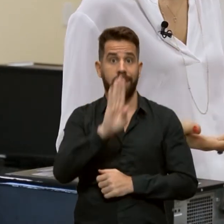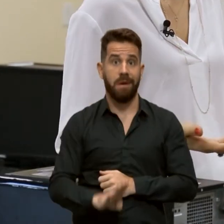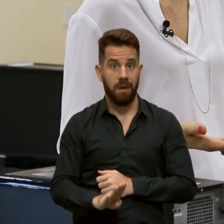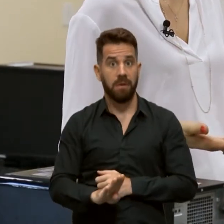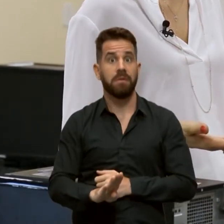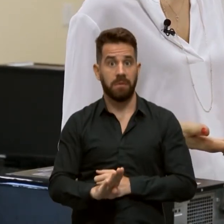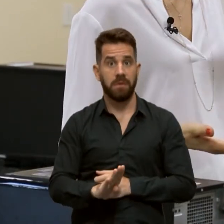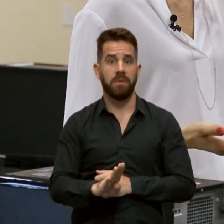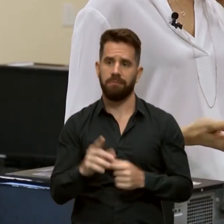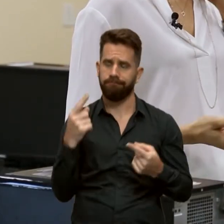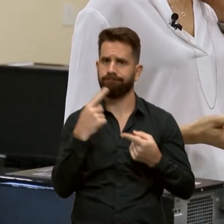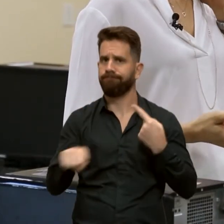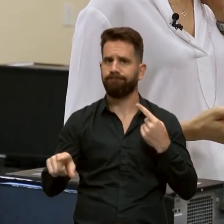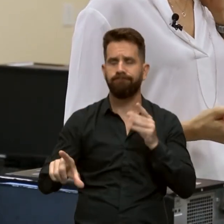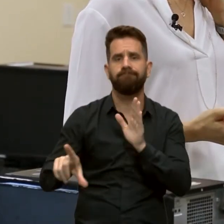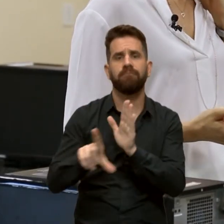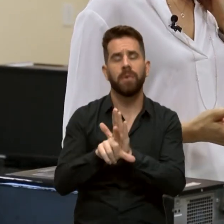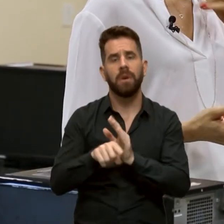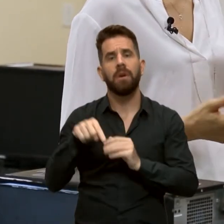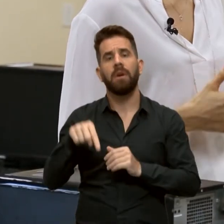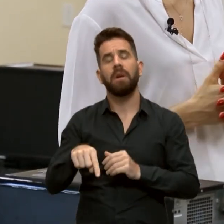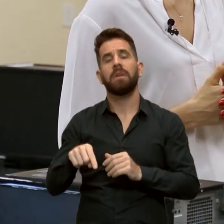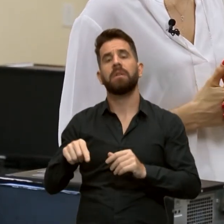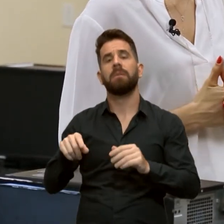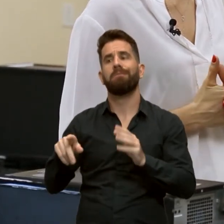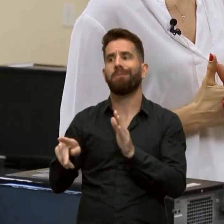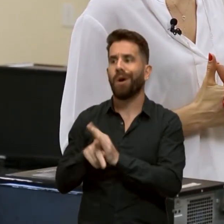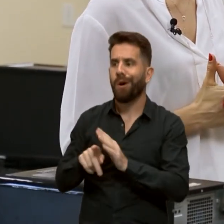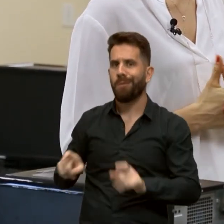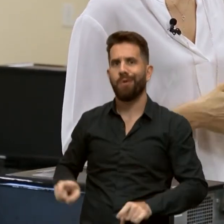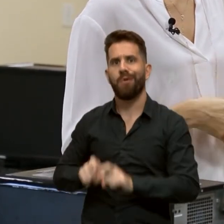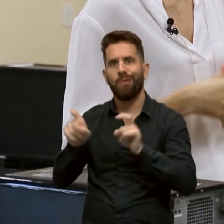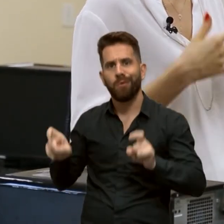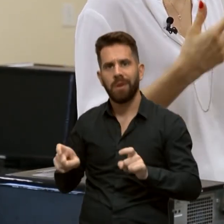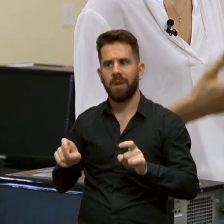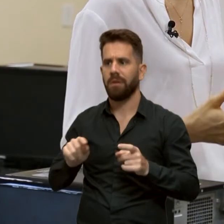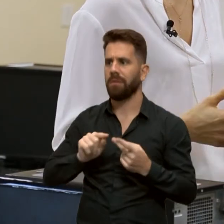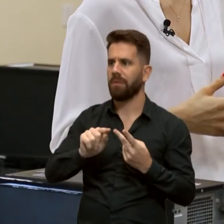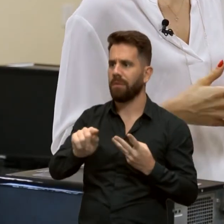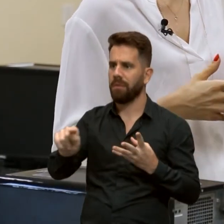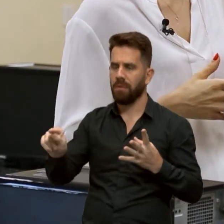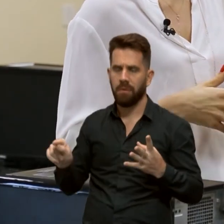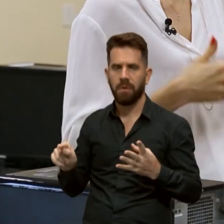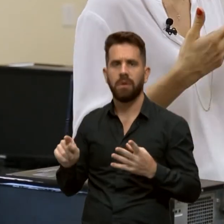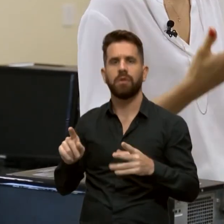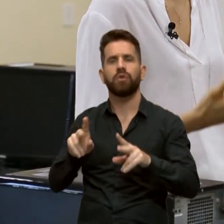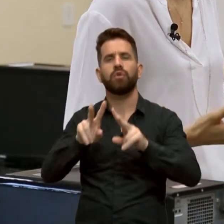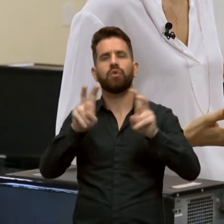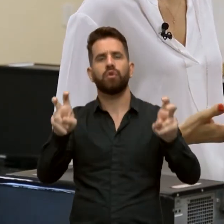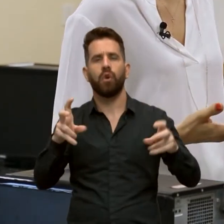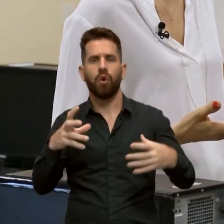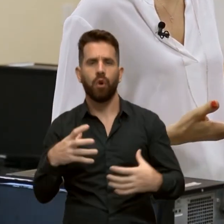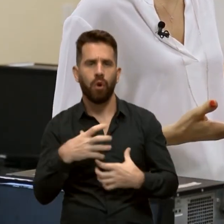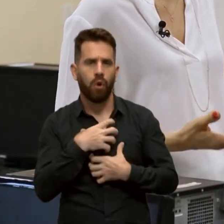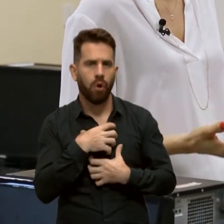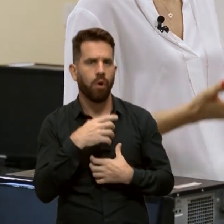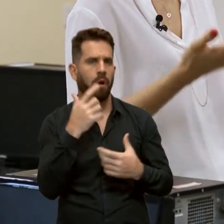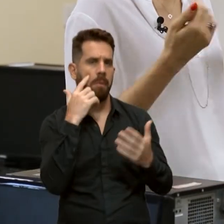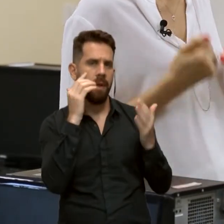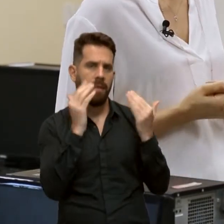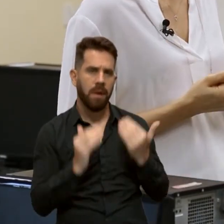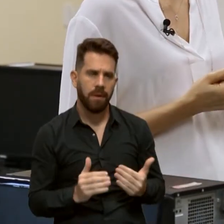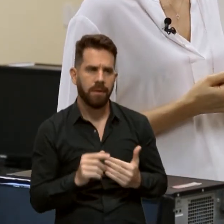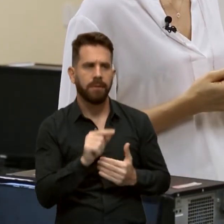siga adiante, né? Os sistemas computacionais para análise de sentimento, classificação de dados,